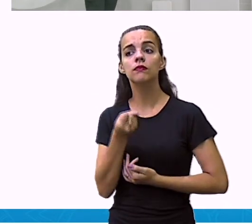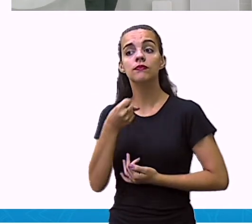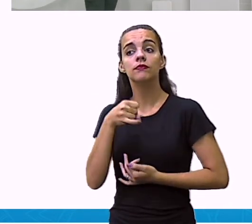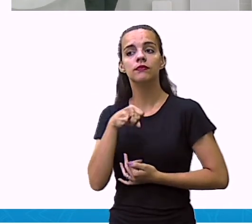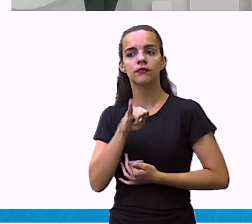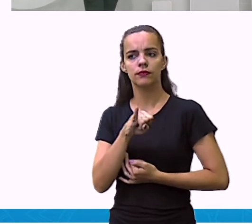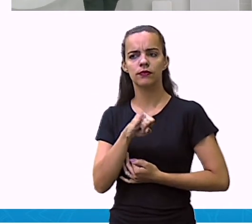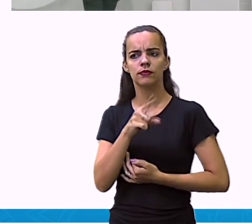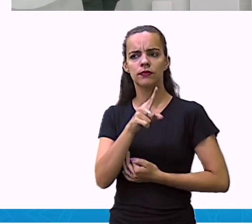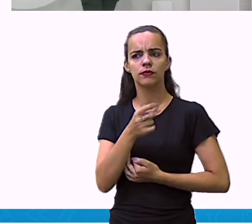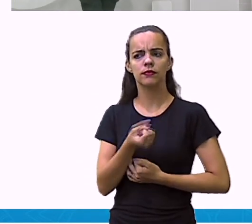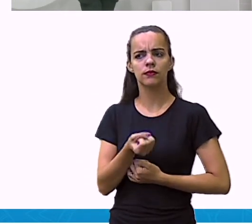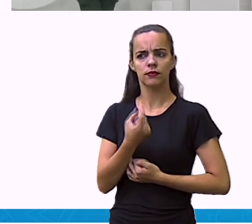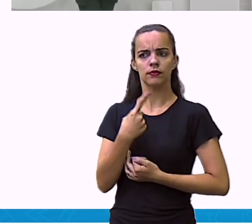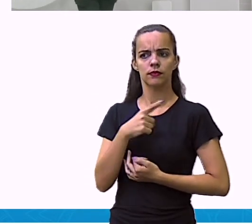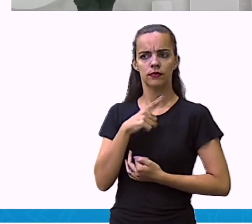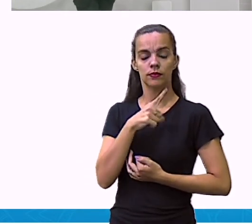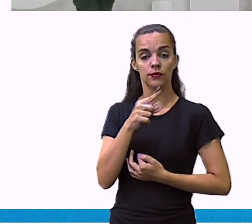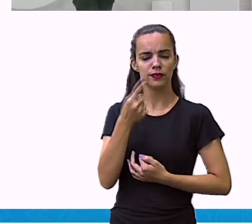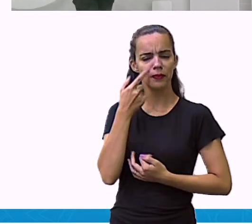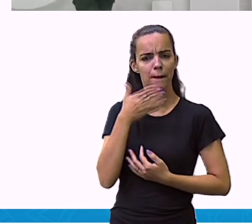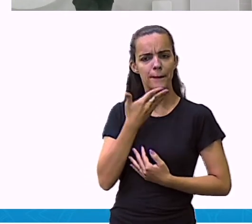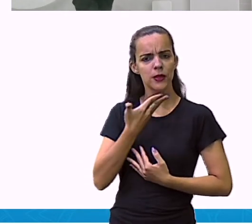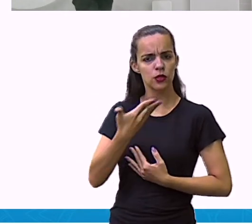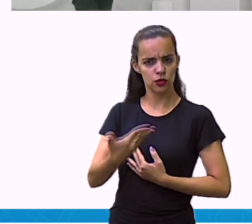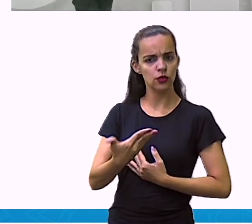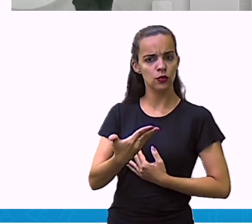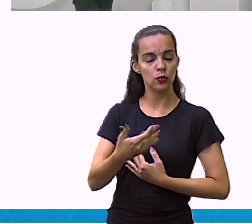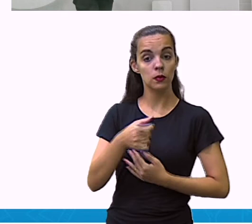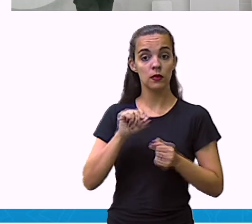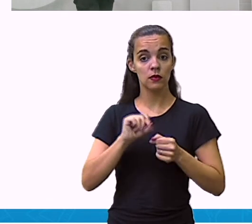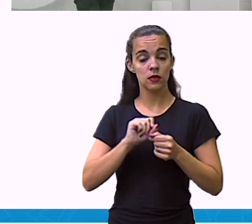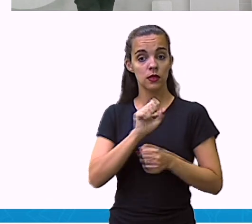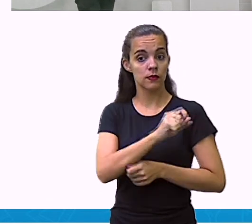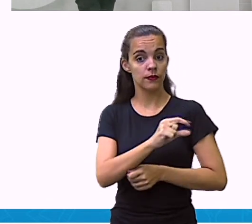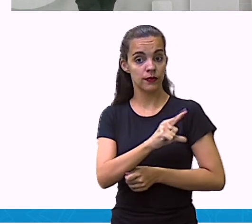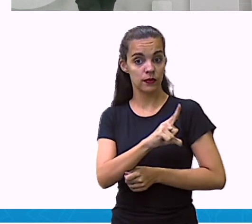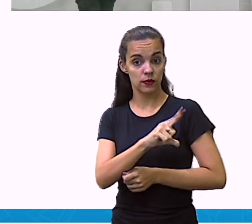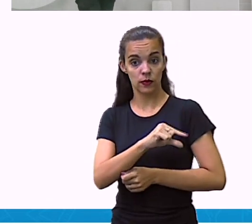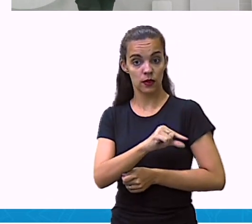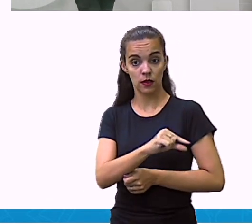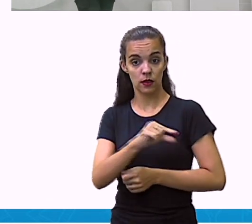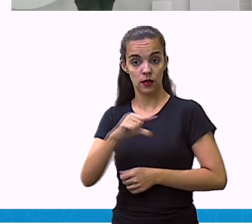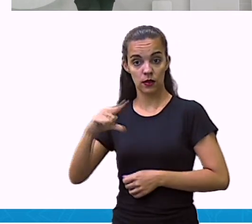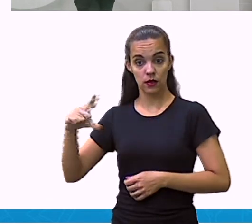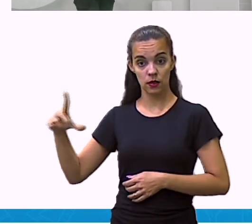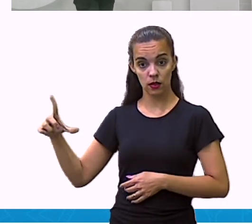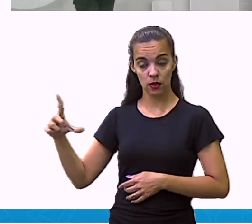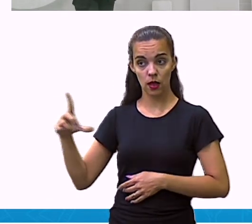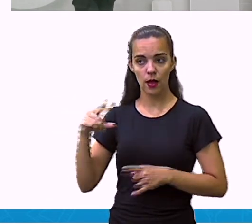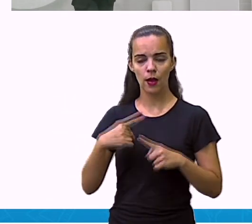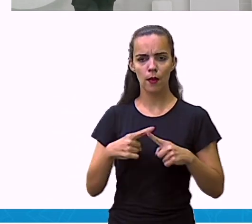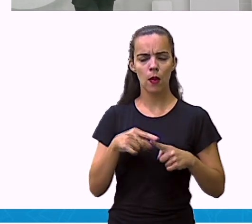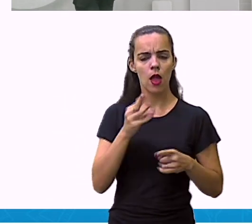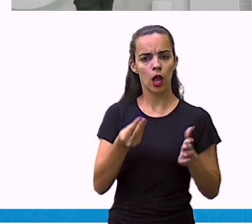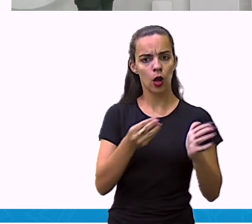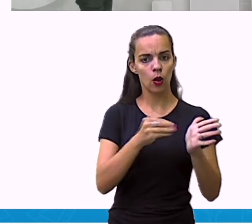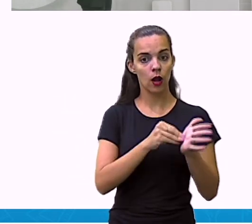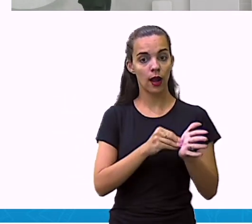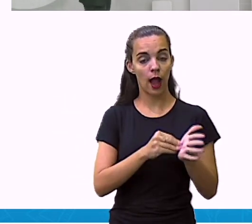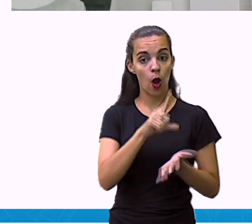o enunciado me pede crescente, significa que eu tenho que começar do menor para